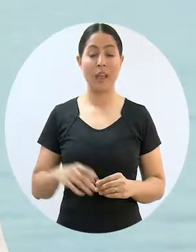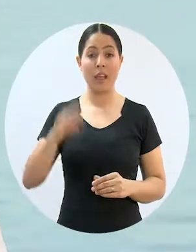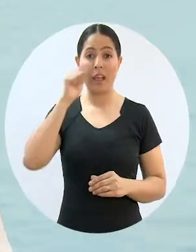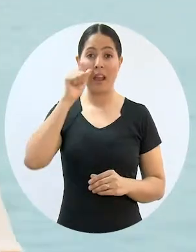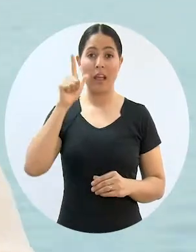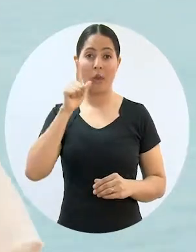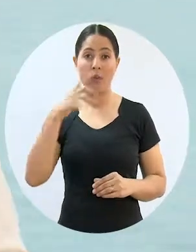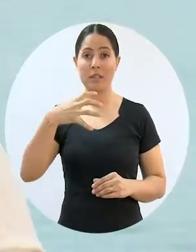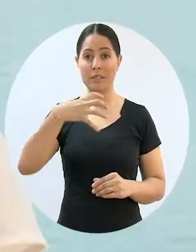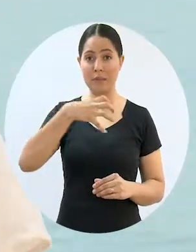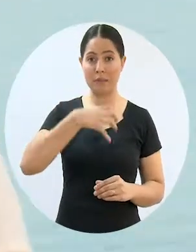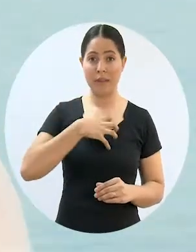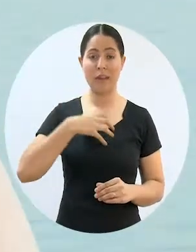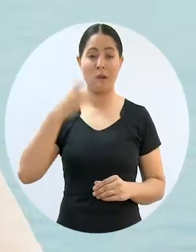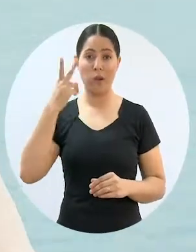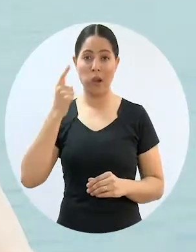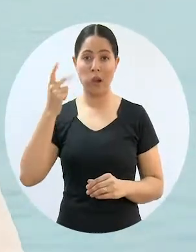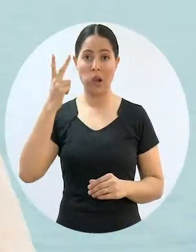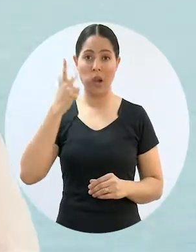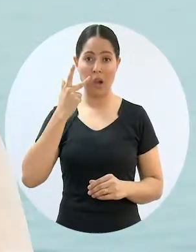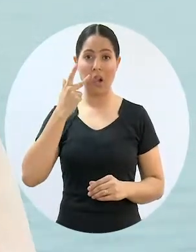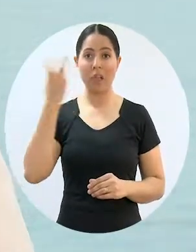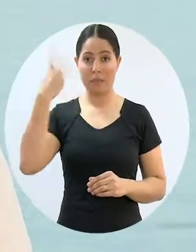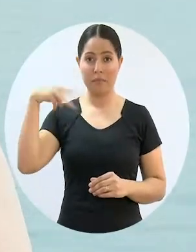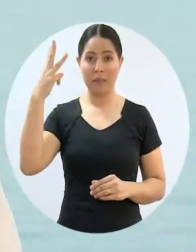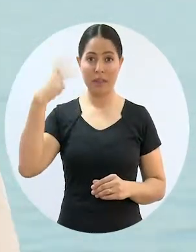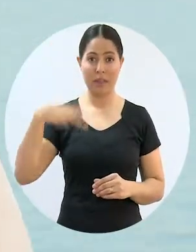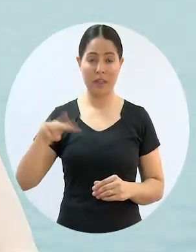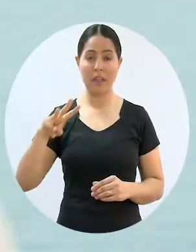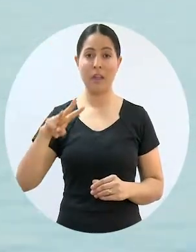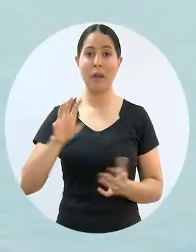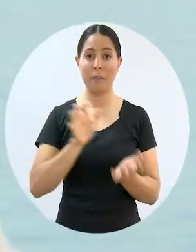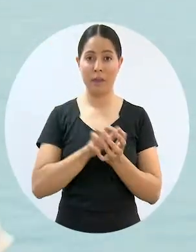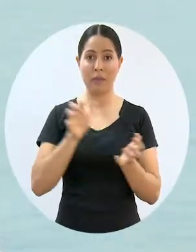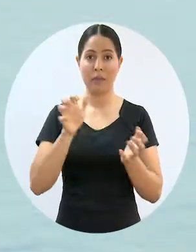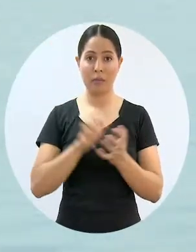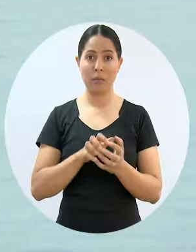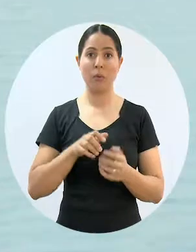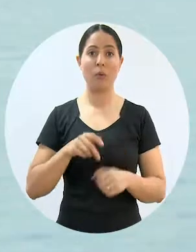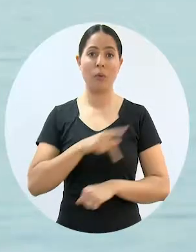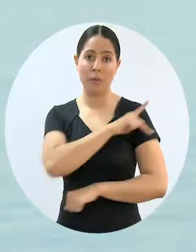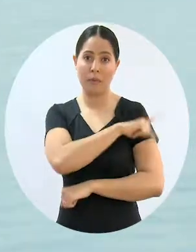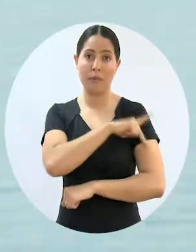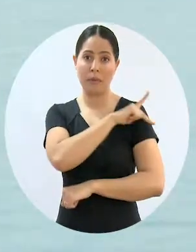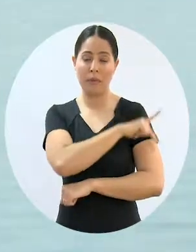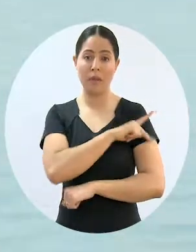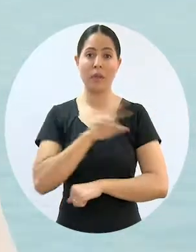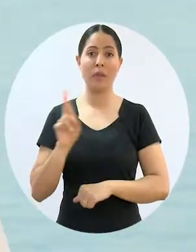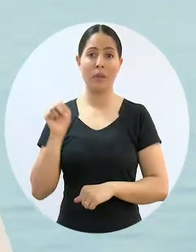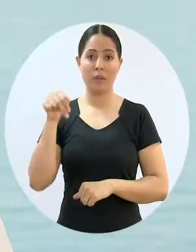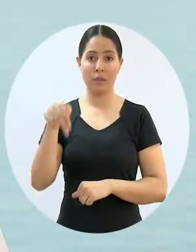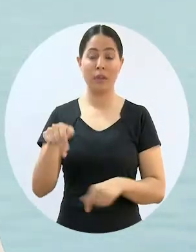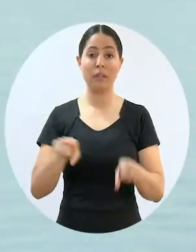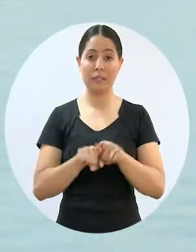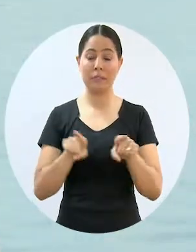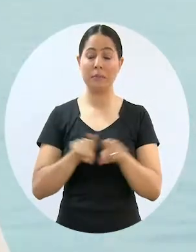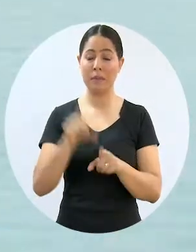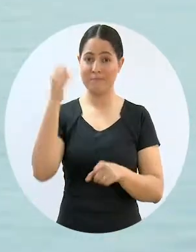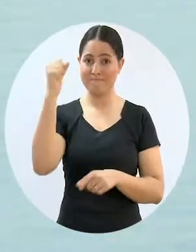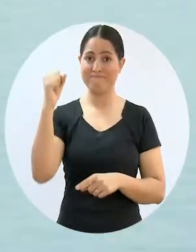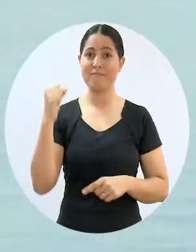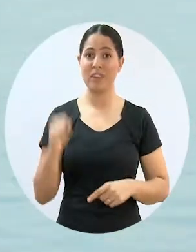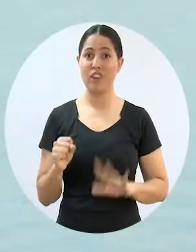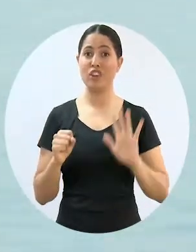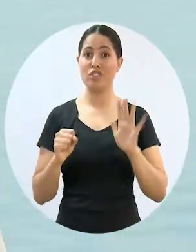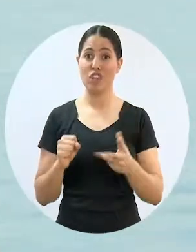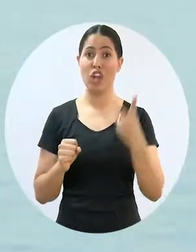Alagoas, Bahia, Ceará, Maranhão, Paraíba, Pernambuco, Piauí, Rio Grande do Norte e Sergipe vivem dias difíceis há mais